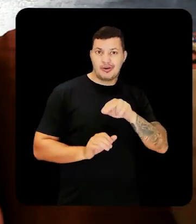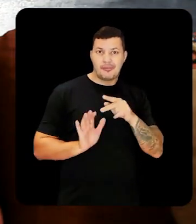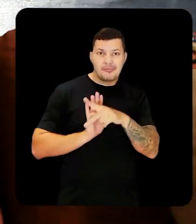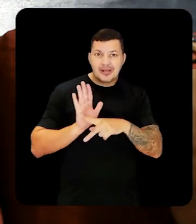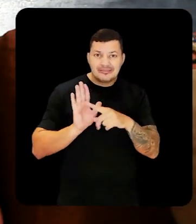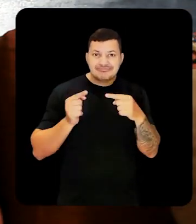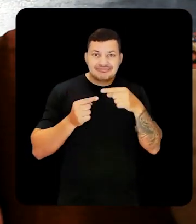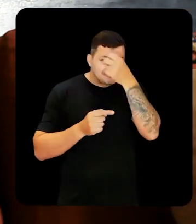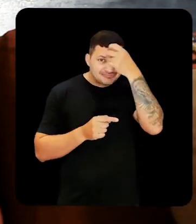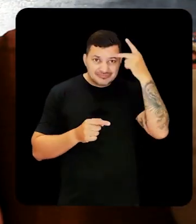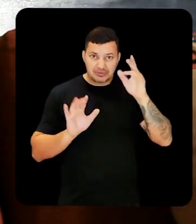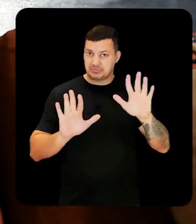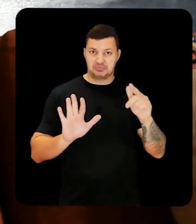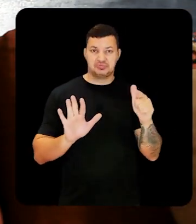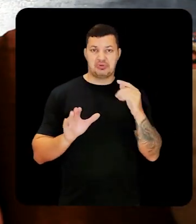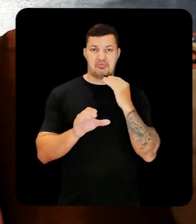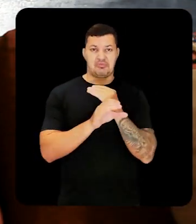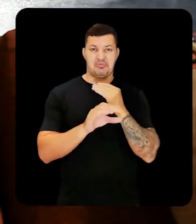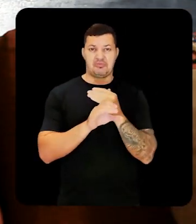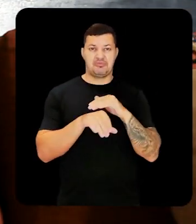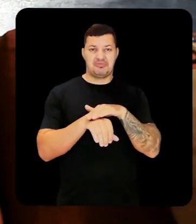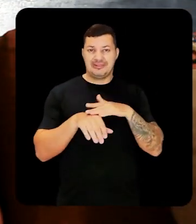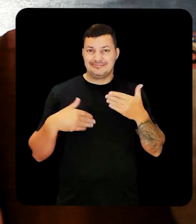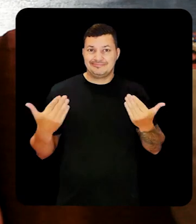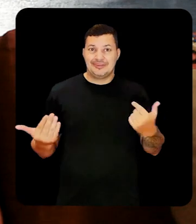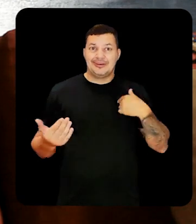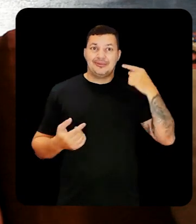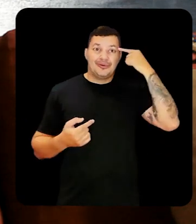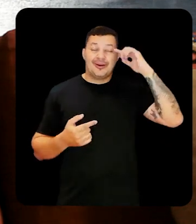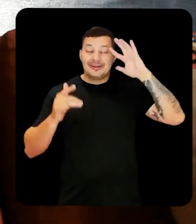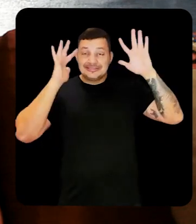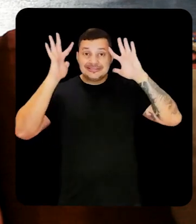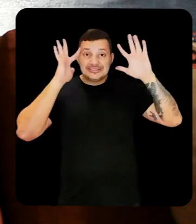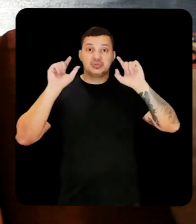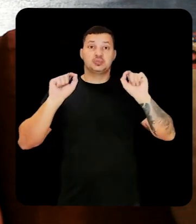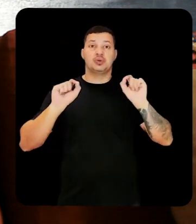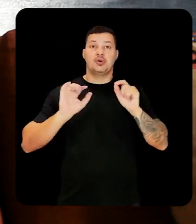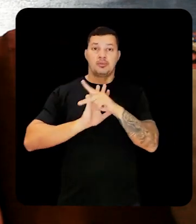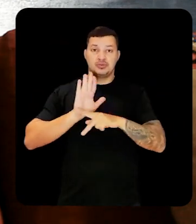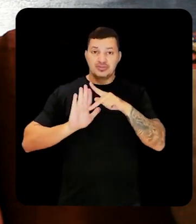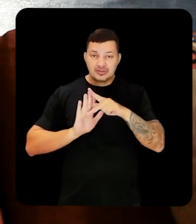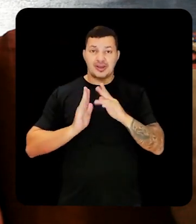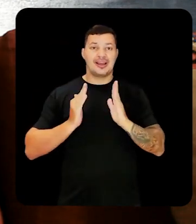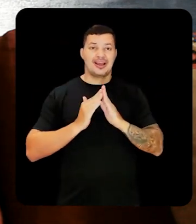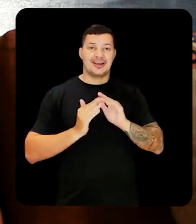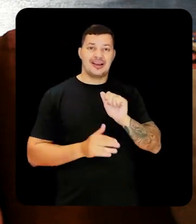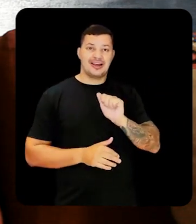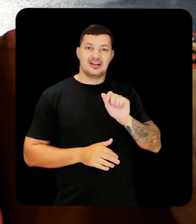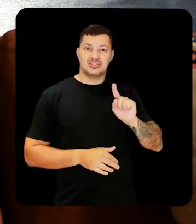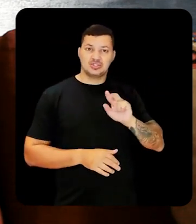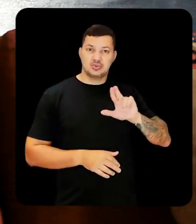teatro, não havia essa conversa. E eu tenho essa teoria de que o projeto da Casa dos Azulejos,